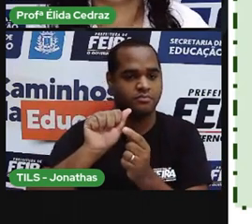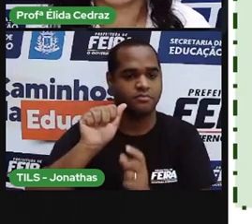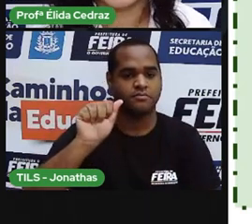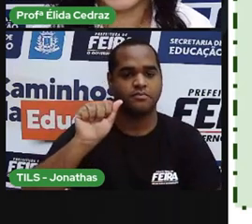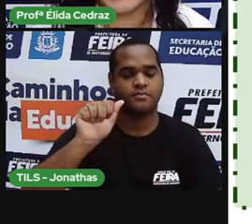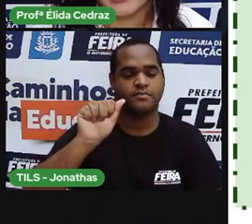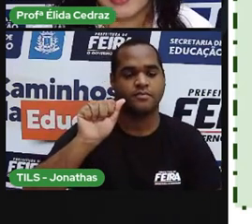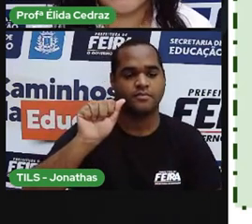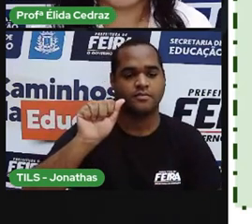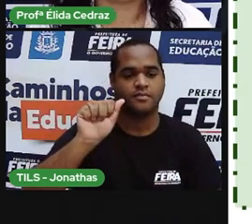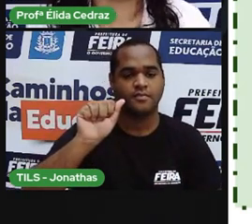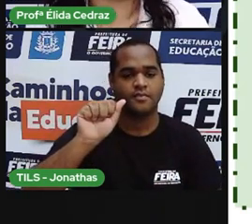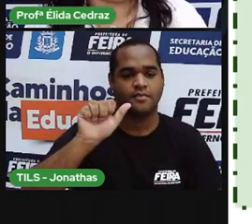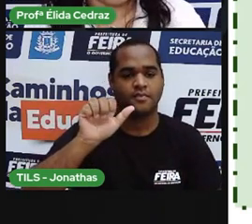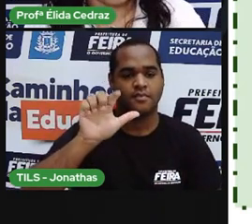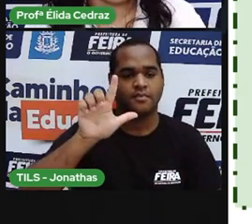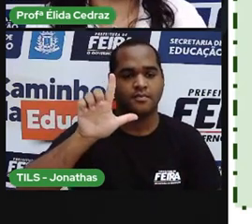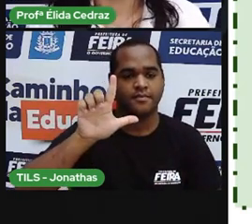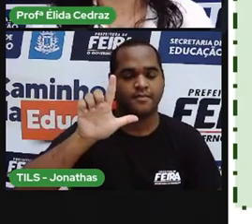inicial, lá.